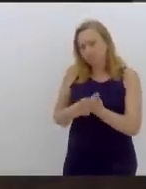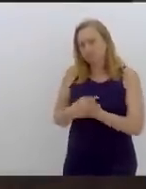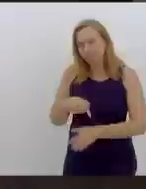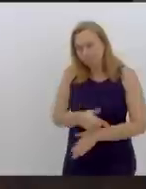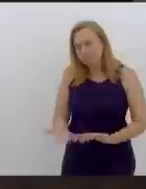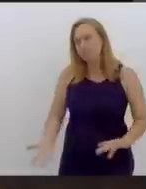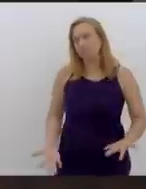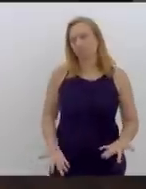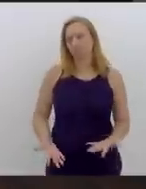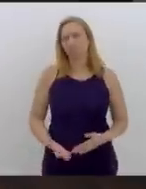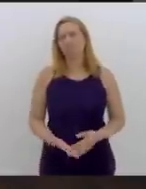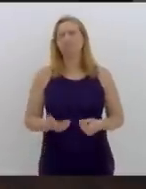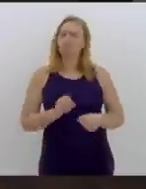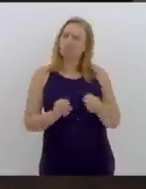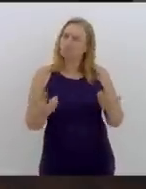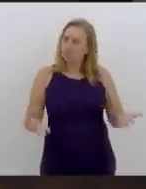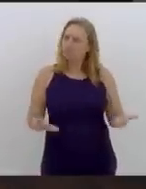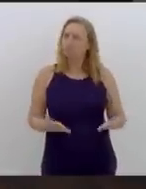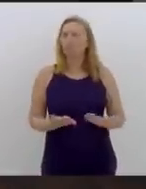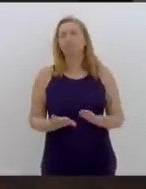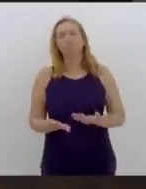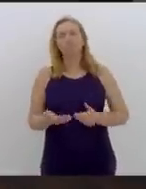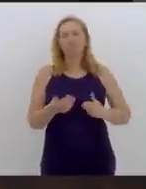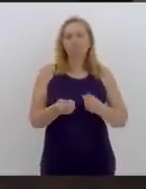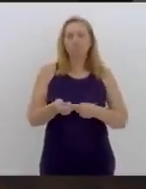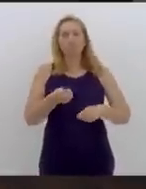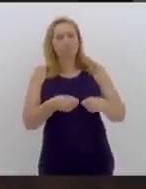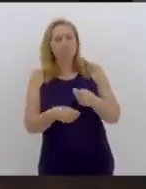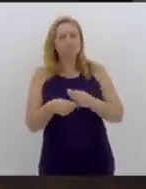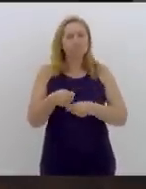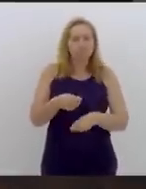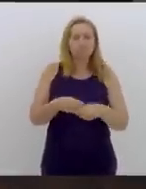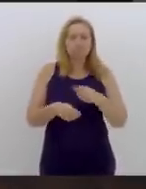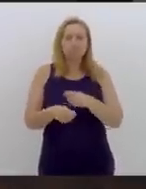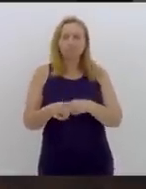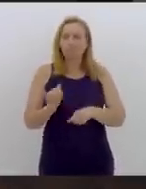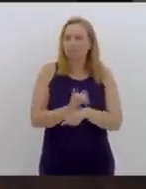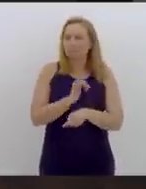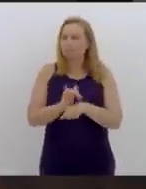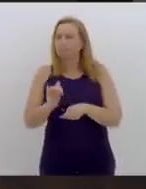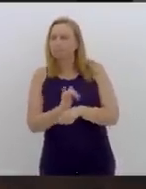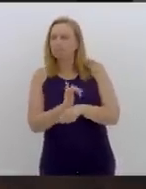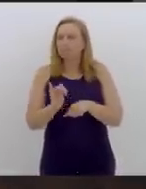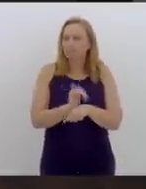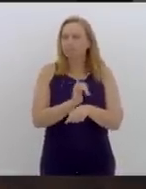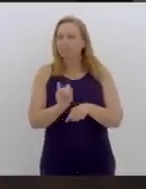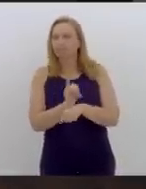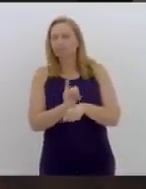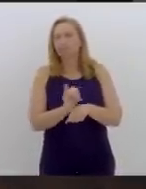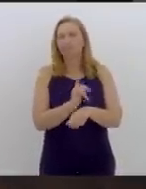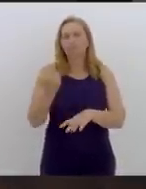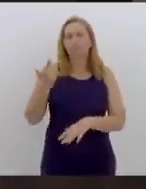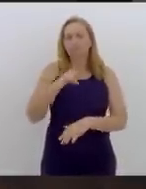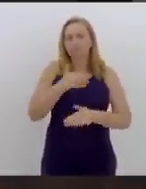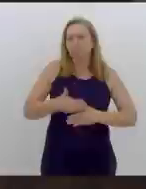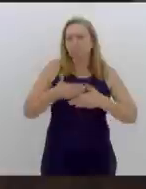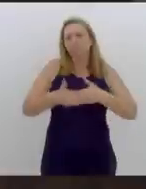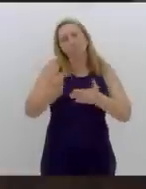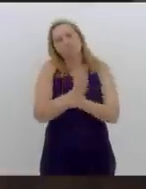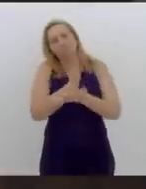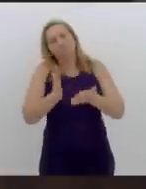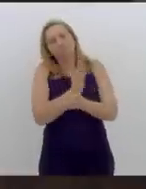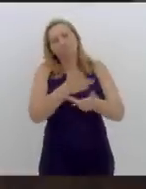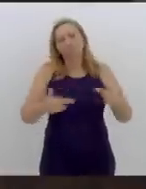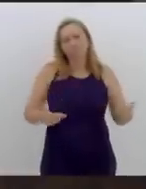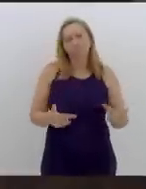terá era assim que foi feito e a gente foi puxando daqui apertando de lá puxando para lá e conseguimos avançar em algumas coisas